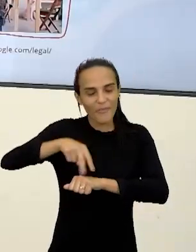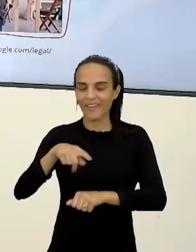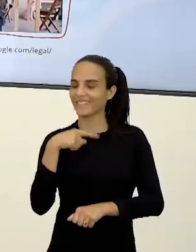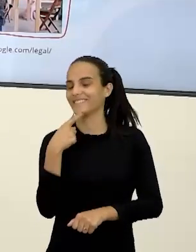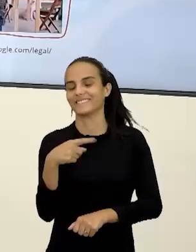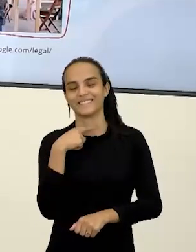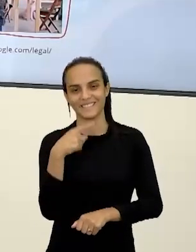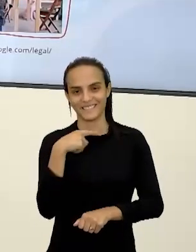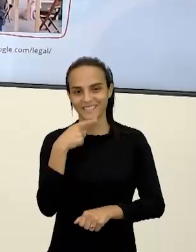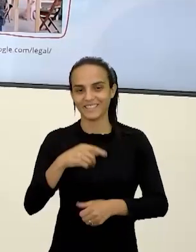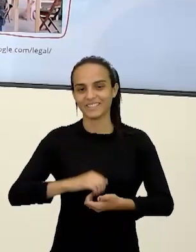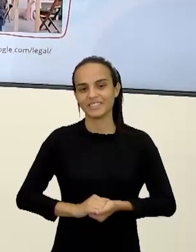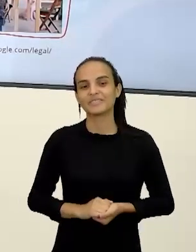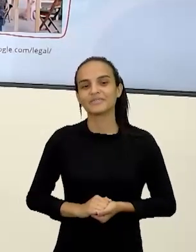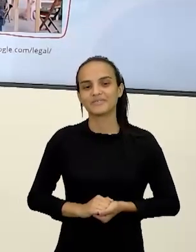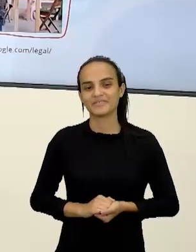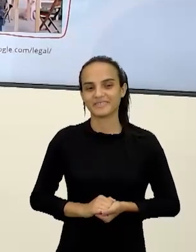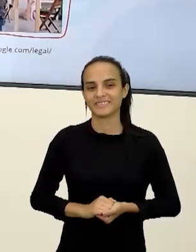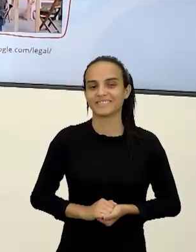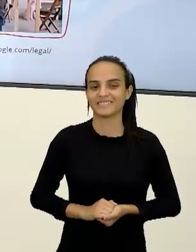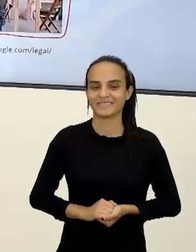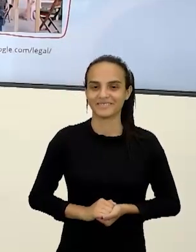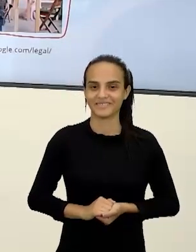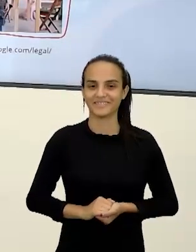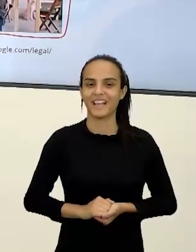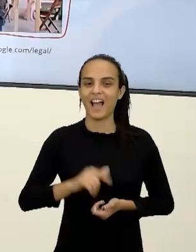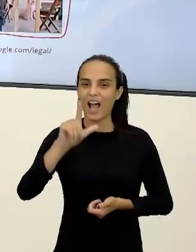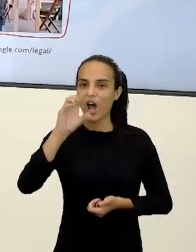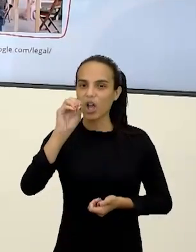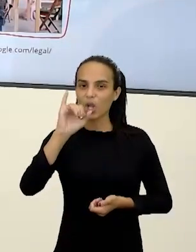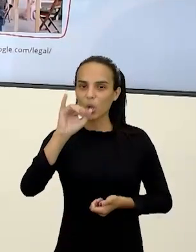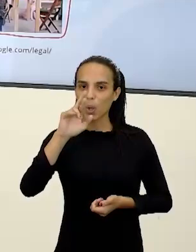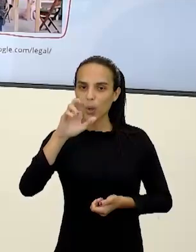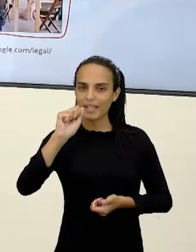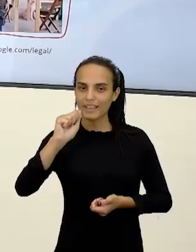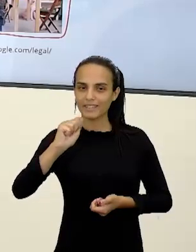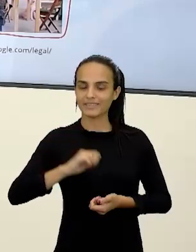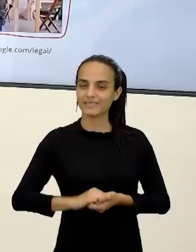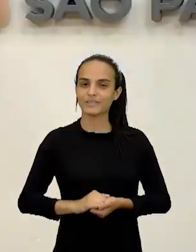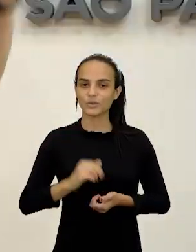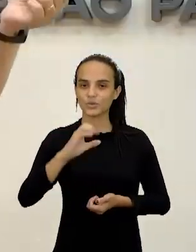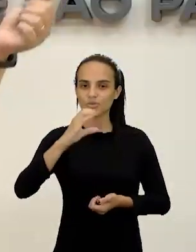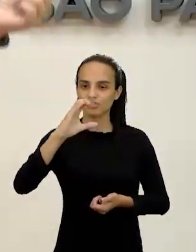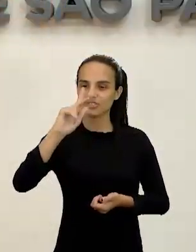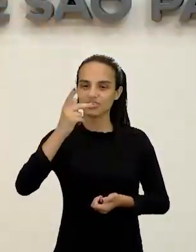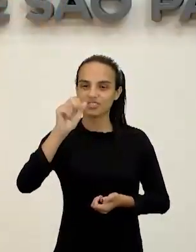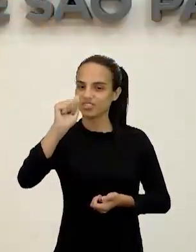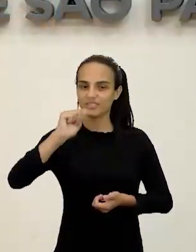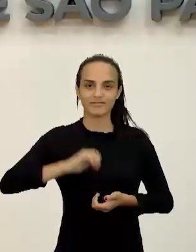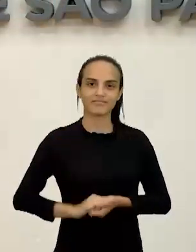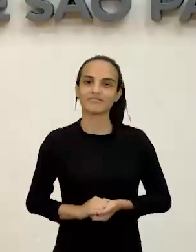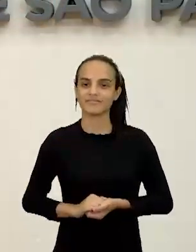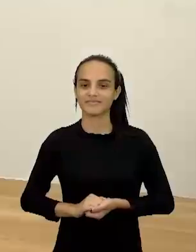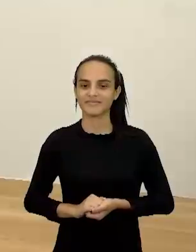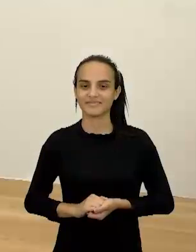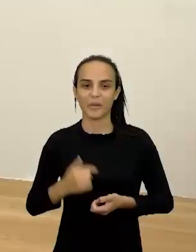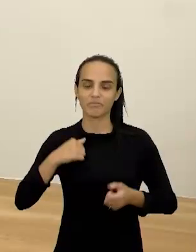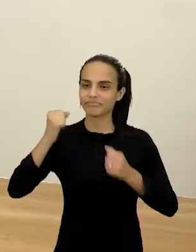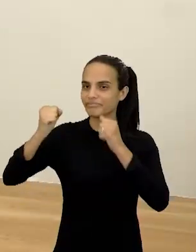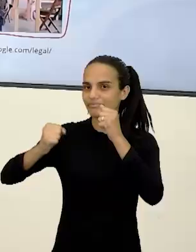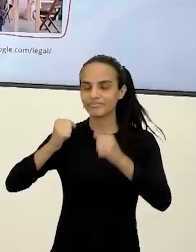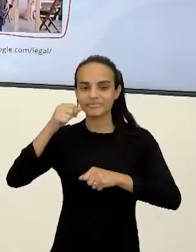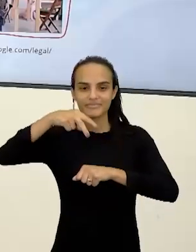Exatamente. A Juliana vai ser a loira do Tchan. E eu vou fazer figuração, sei lá.